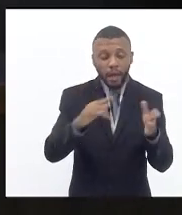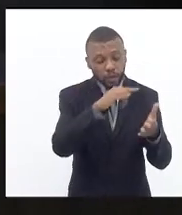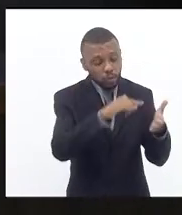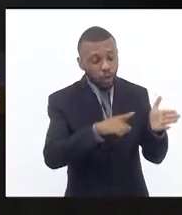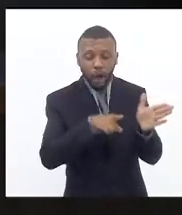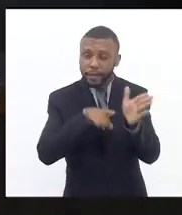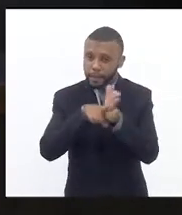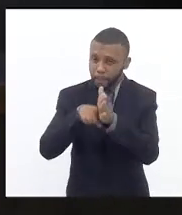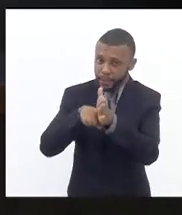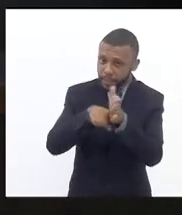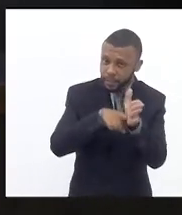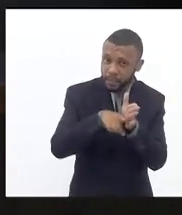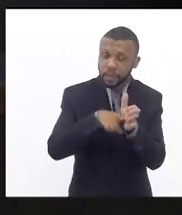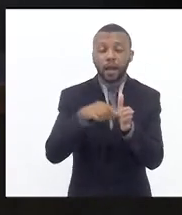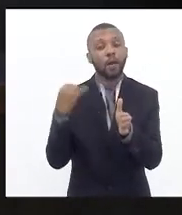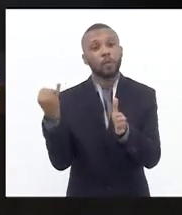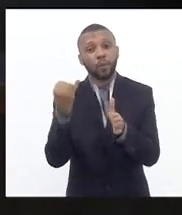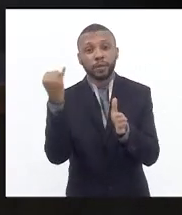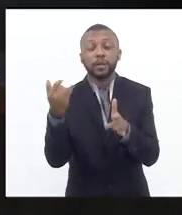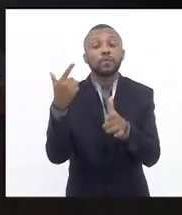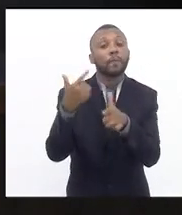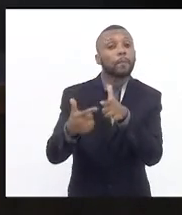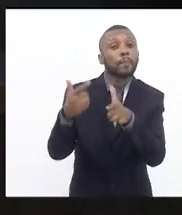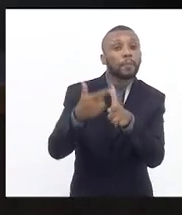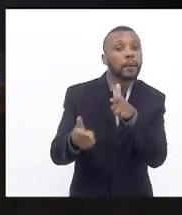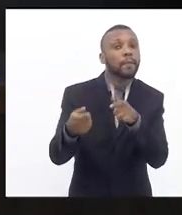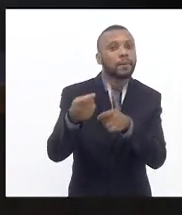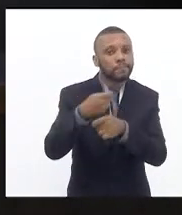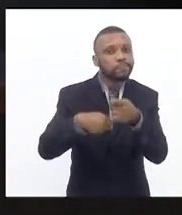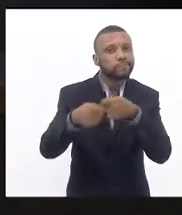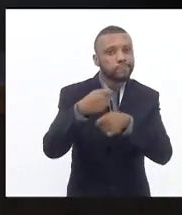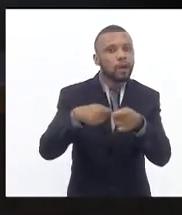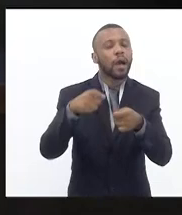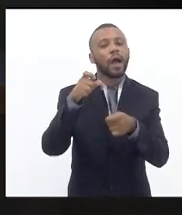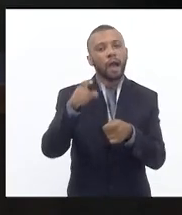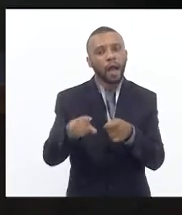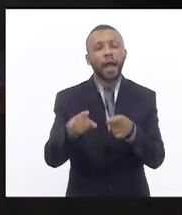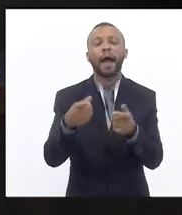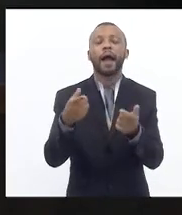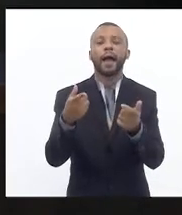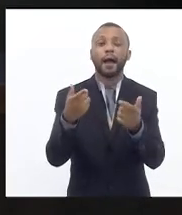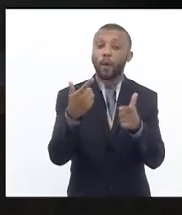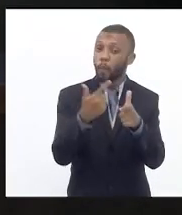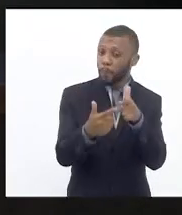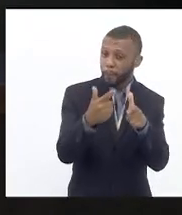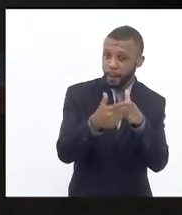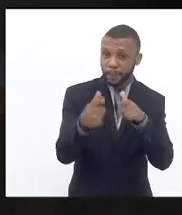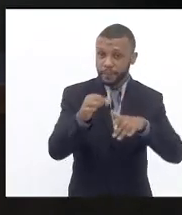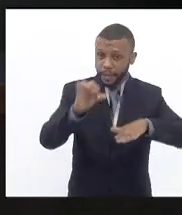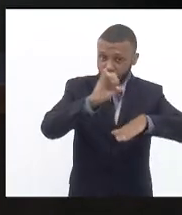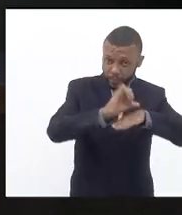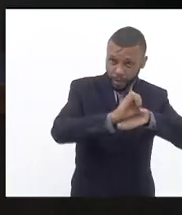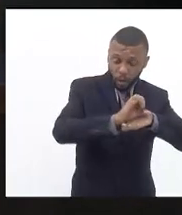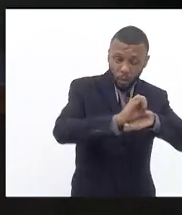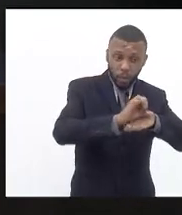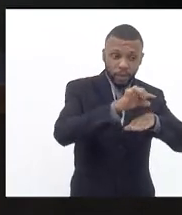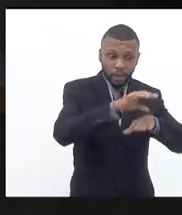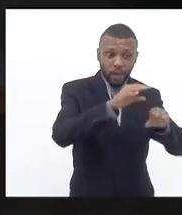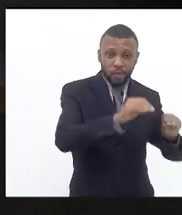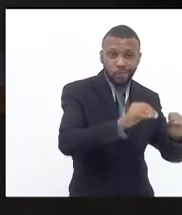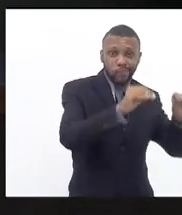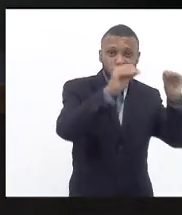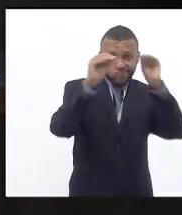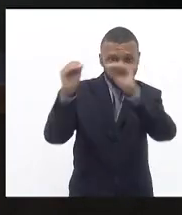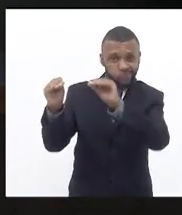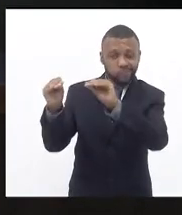porque Um dos problemas econômicos do estado é a síndrome da capitalidade porque a gente tinha aqui a capital e acabou não